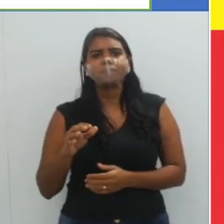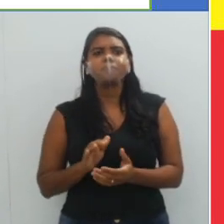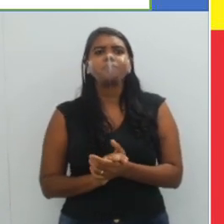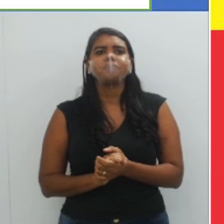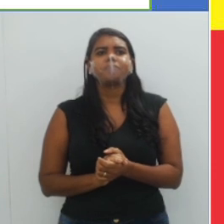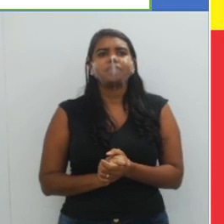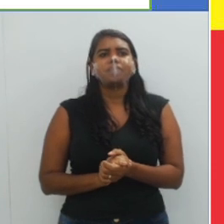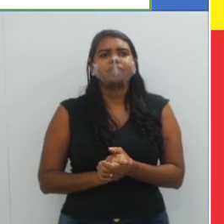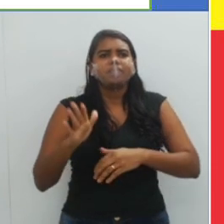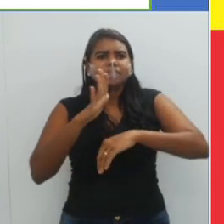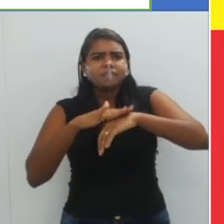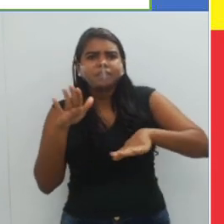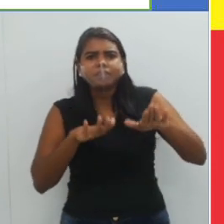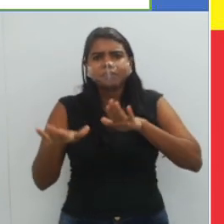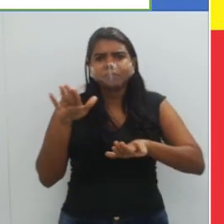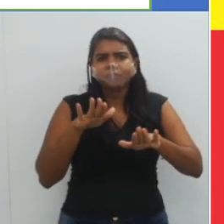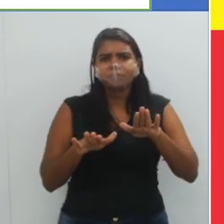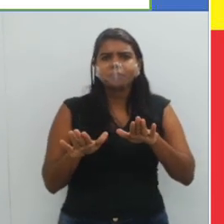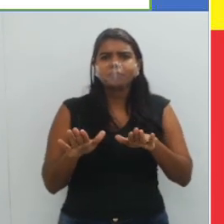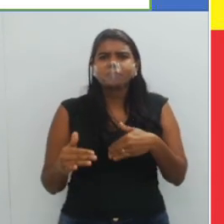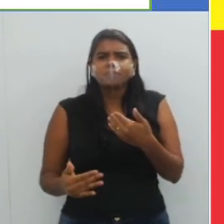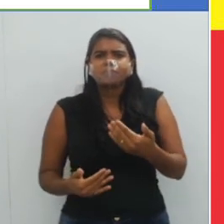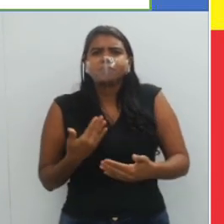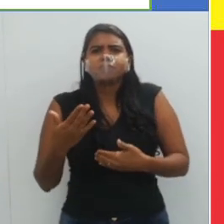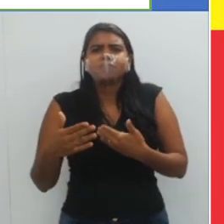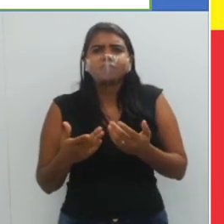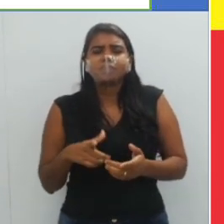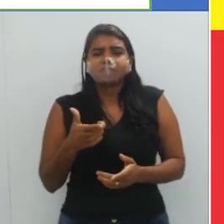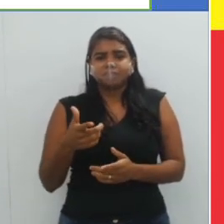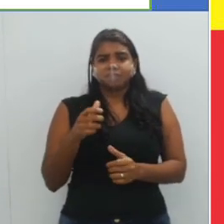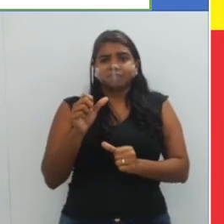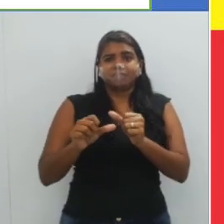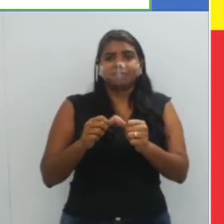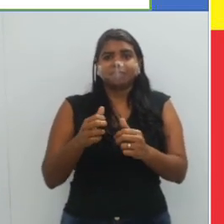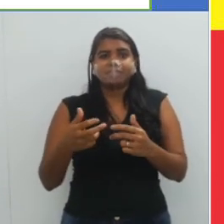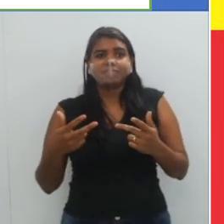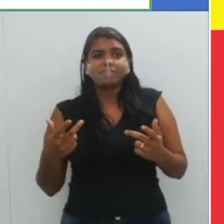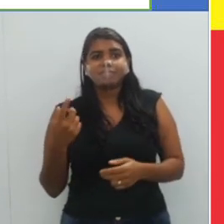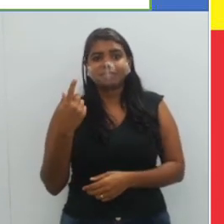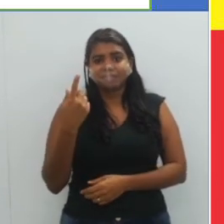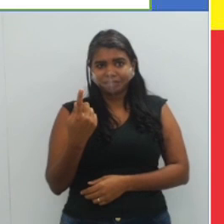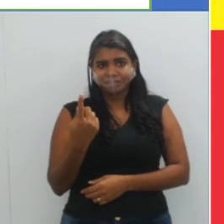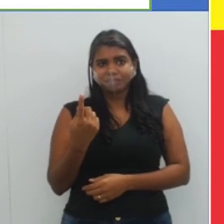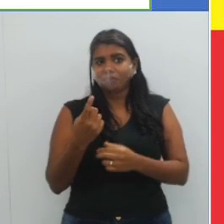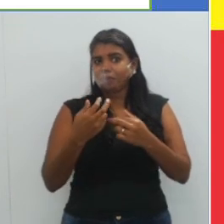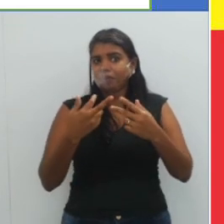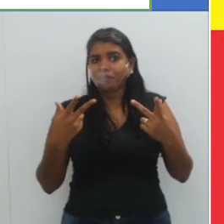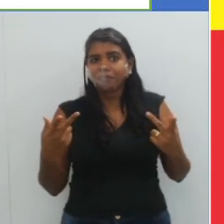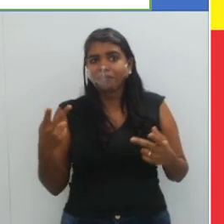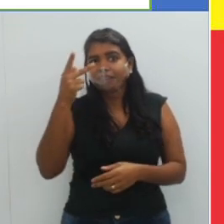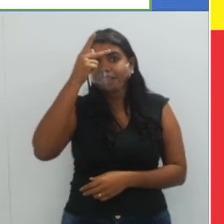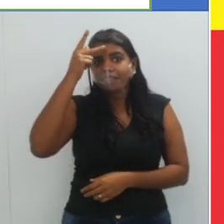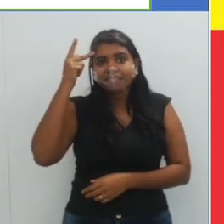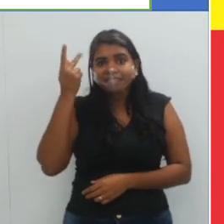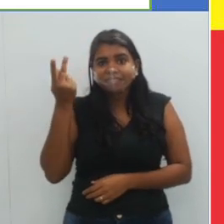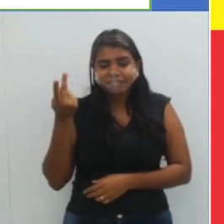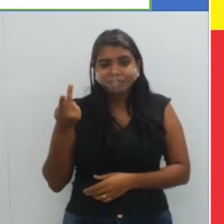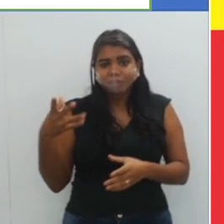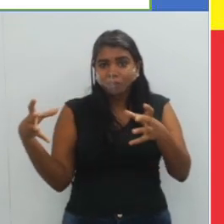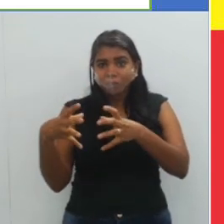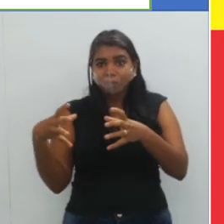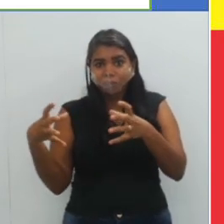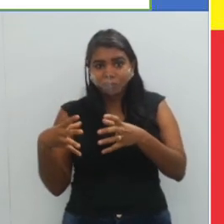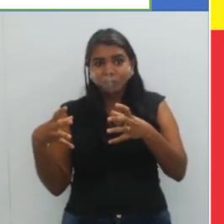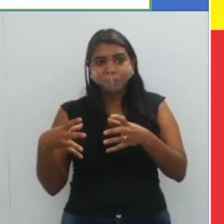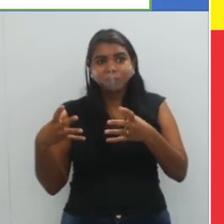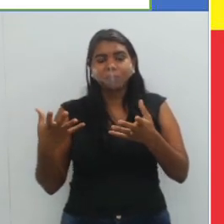intento, é o zelo, a diligência, o empenho de converter uma ou várias pessoas ou